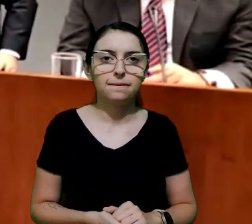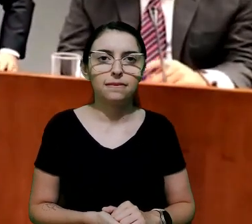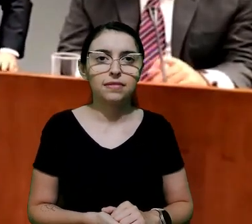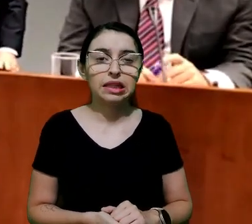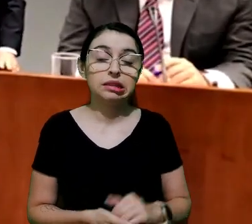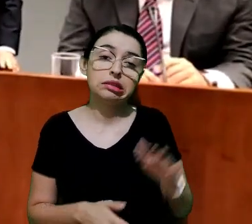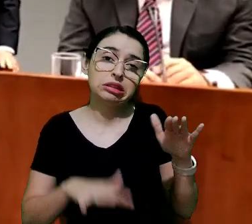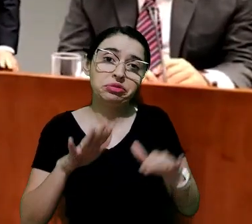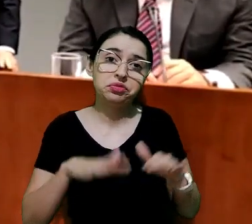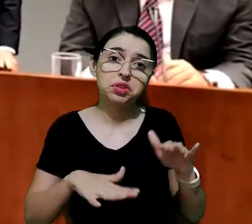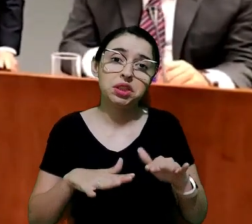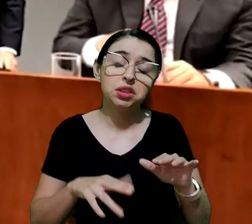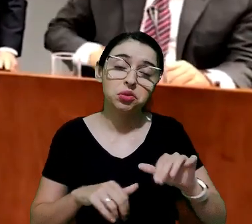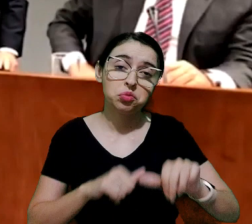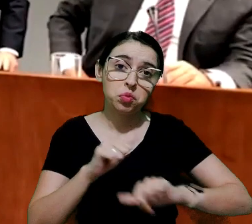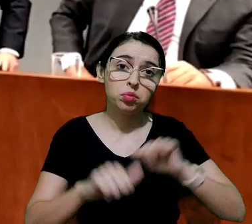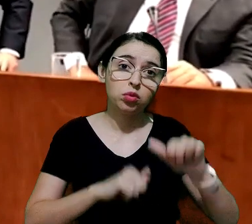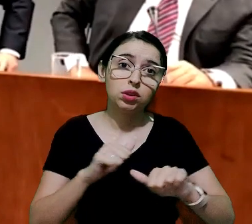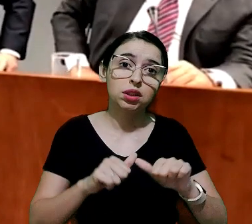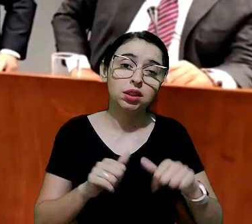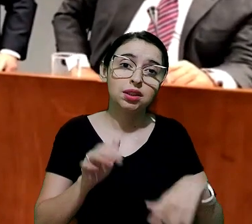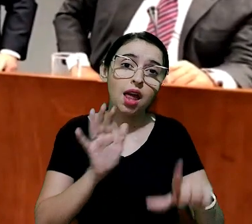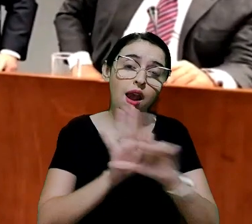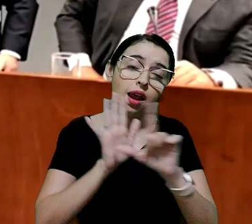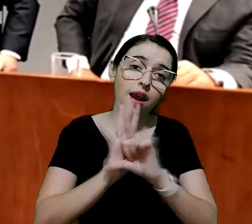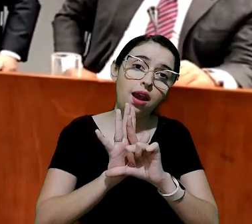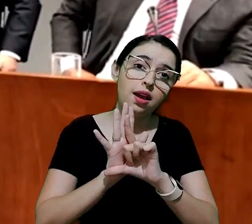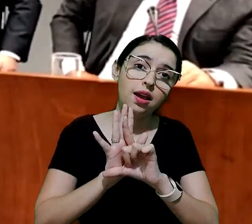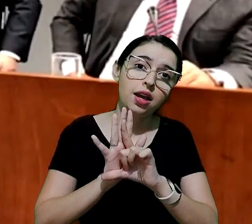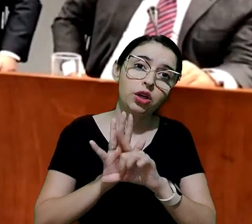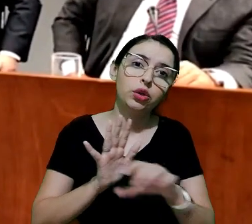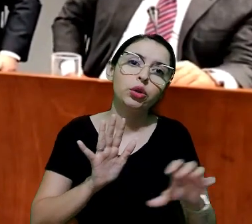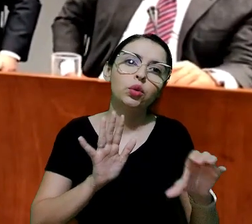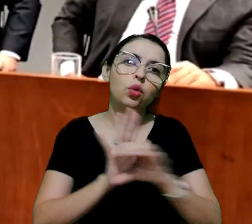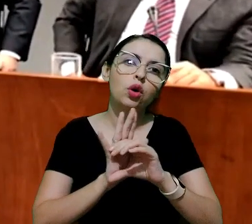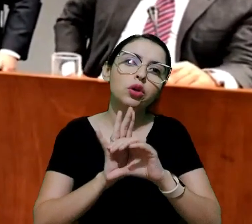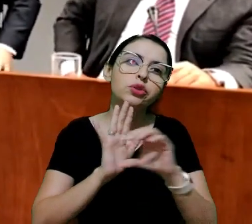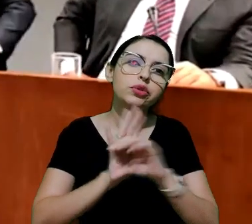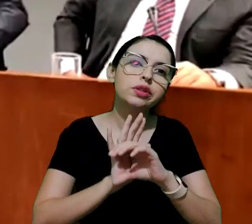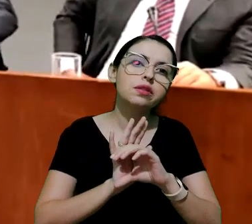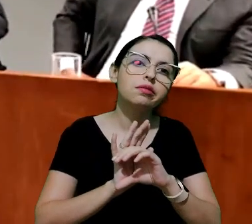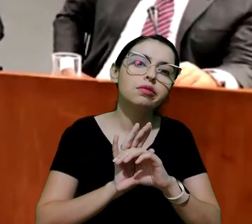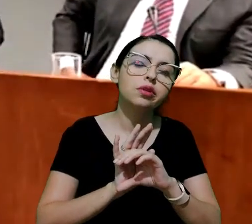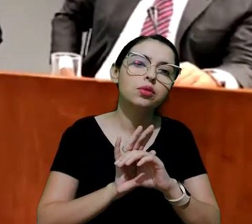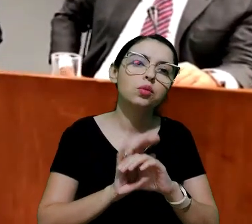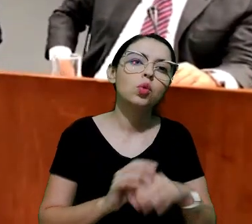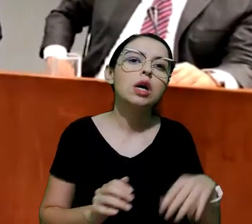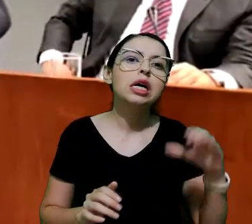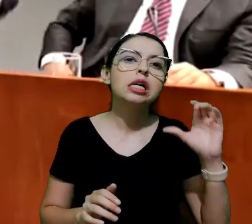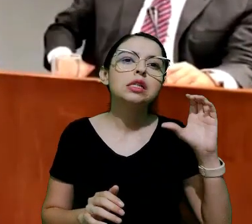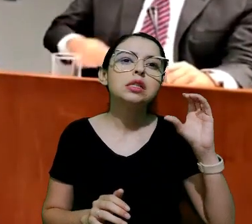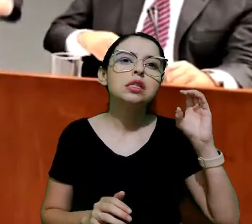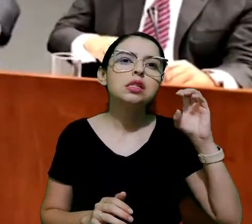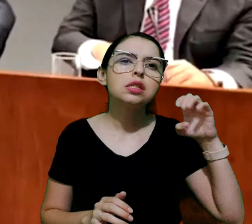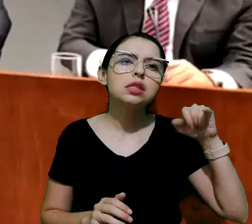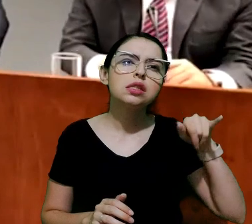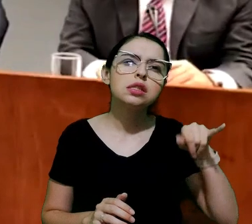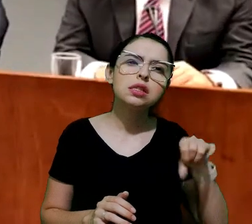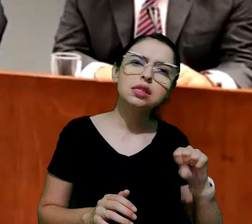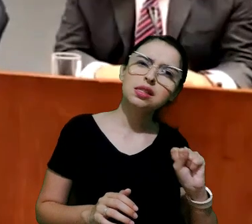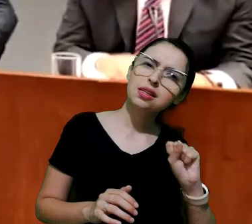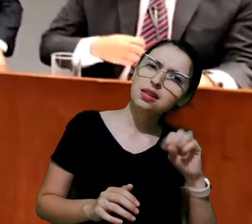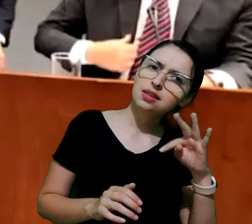Talvez uma mudança legislativa, né, do Código Civil sistemática, mudar o sistema do